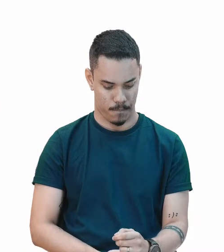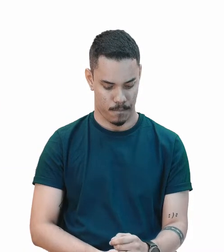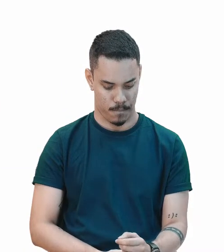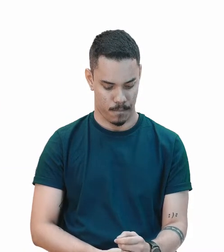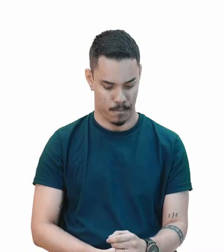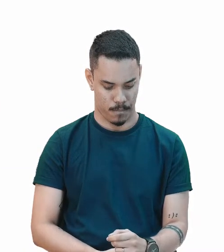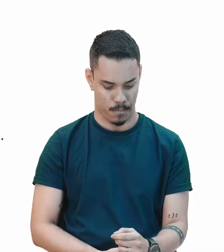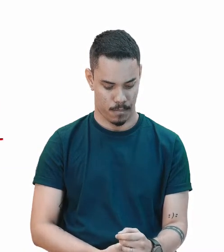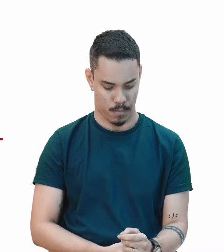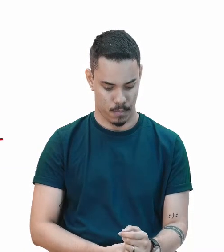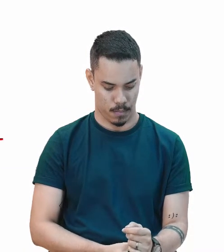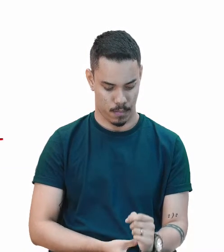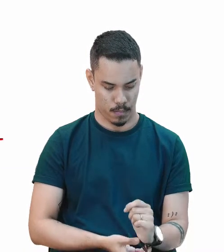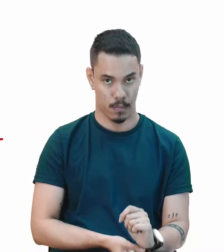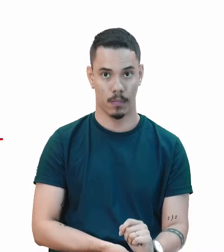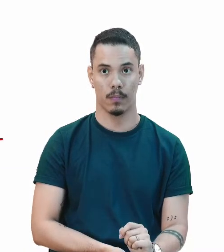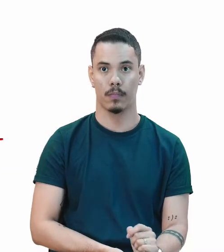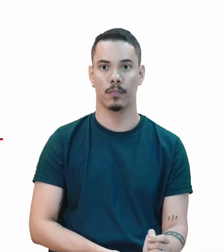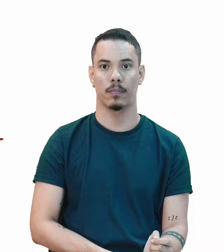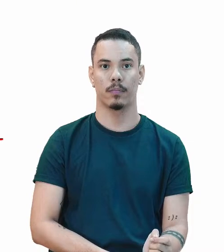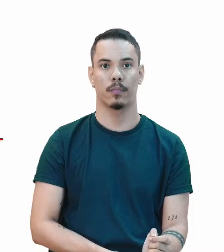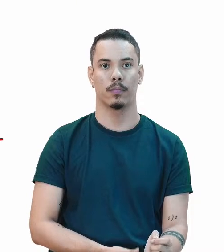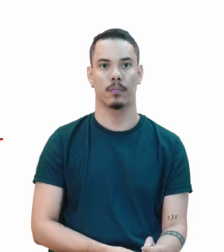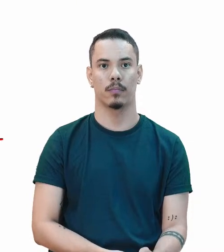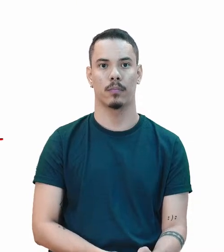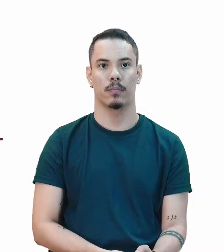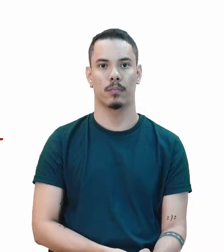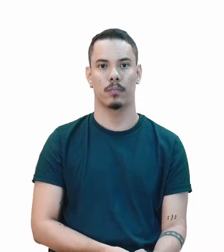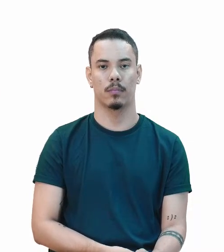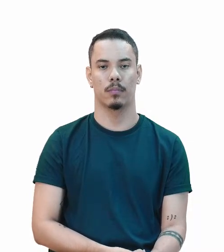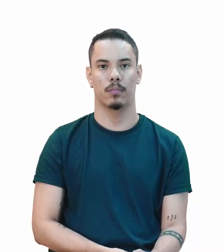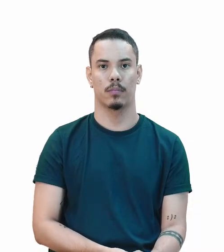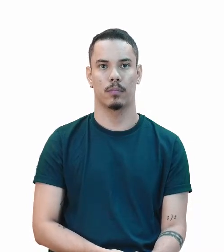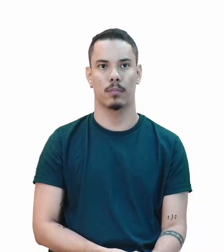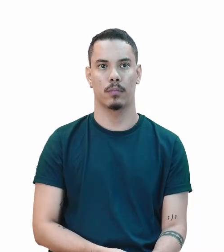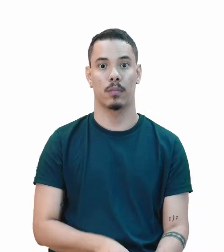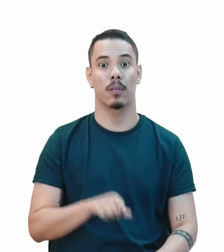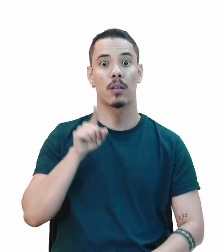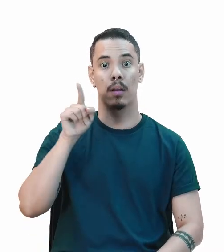uma influência direta na filosofia estoica.